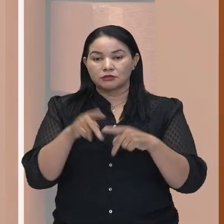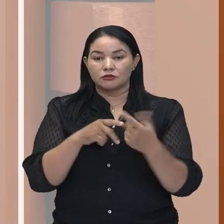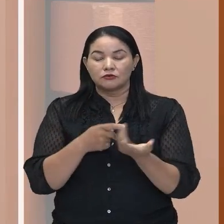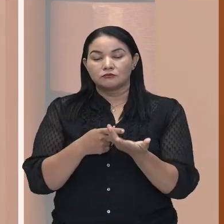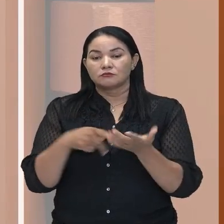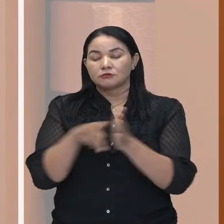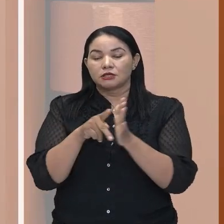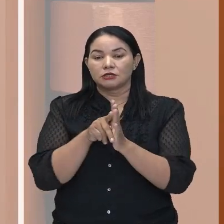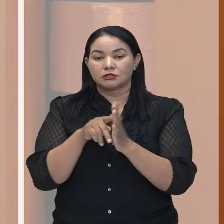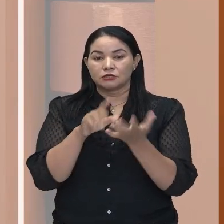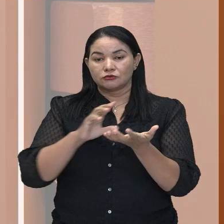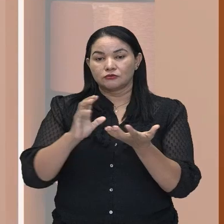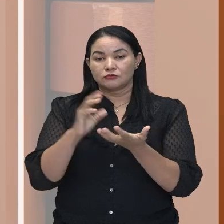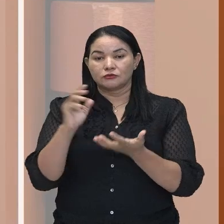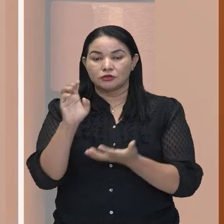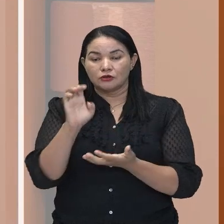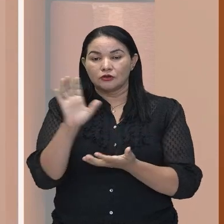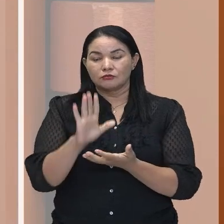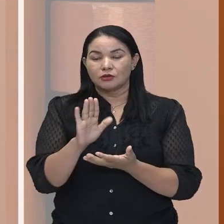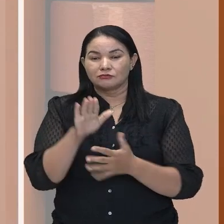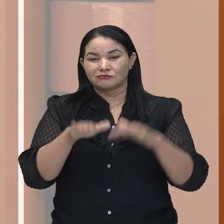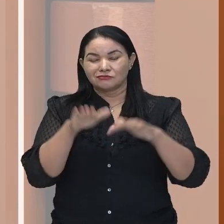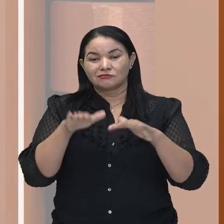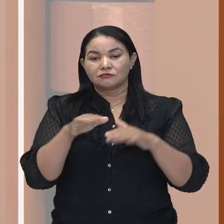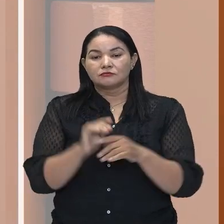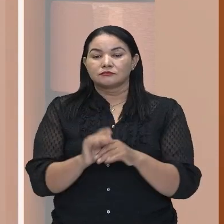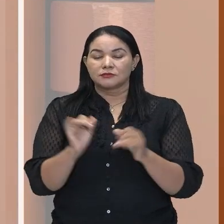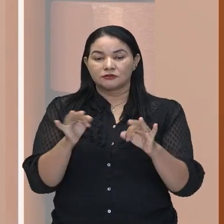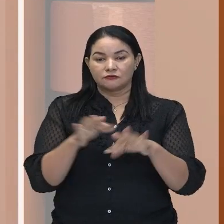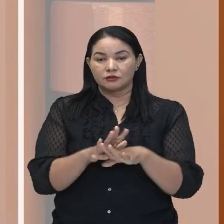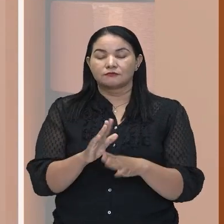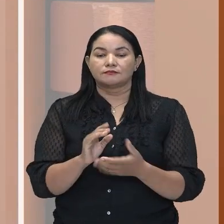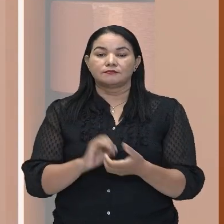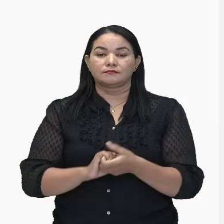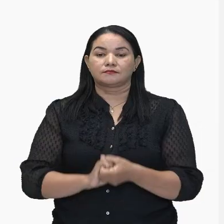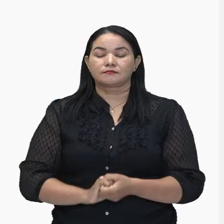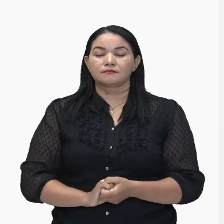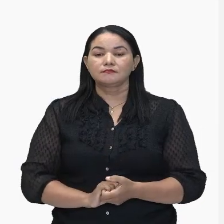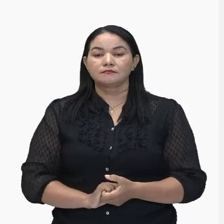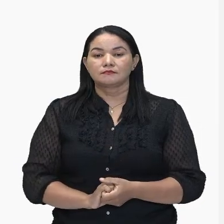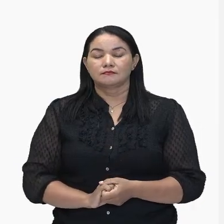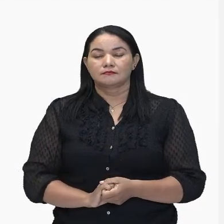forma irregular, tá bom? E assim a gente finaliza esse momento da nossa aula.